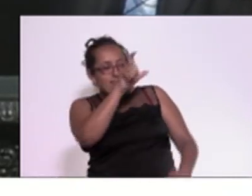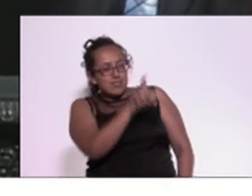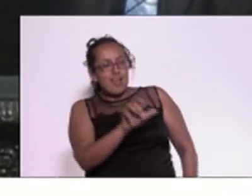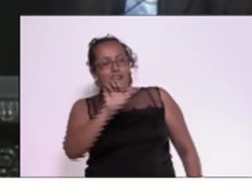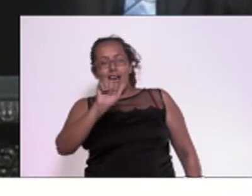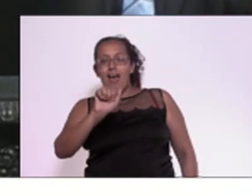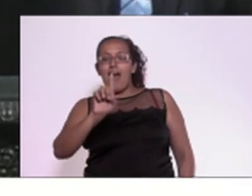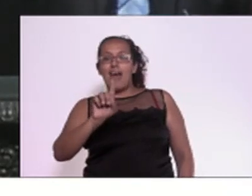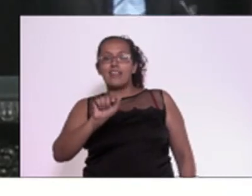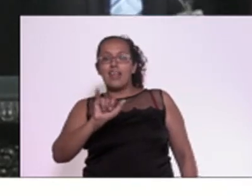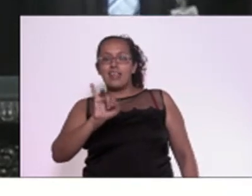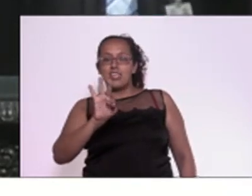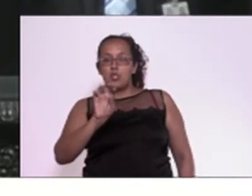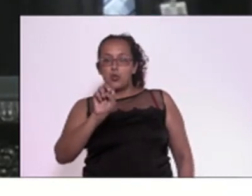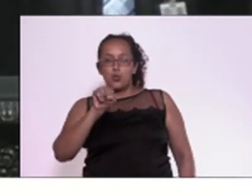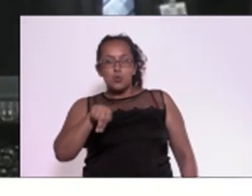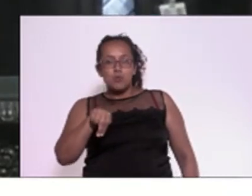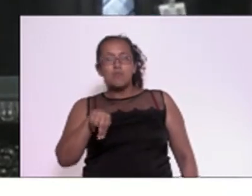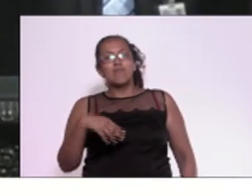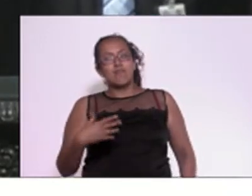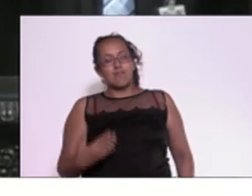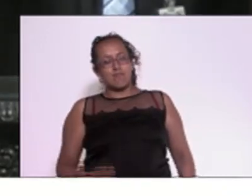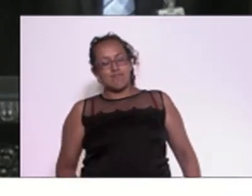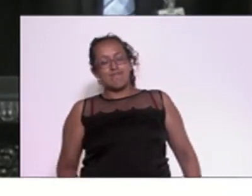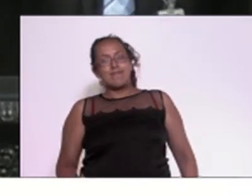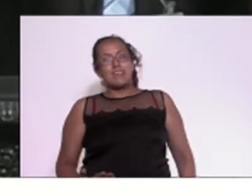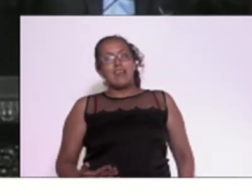Amazônia aventurar-me no sonho